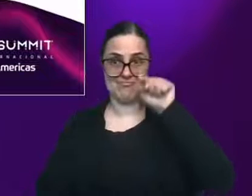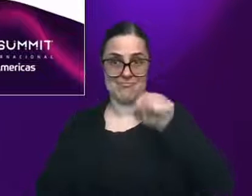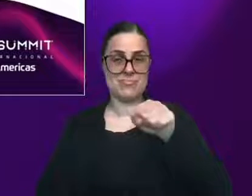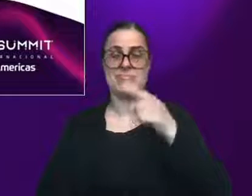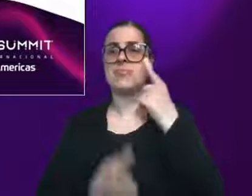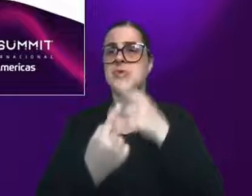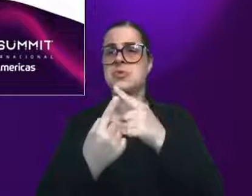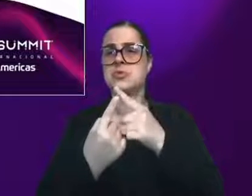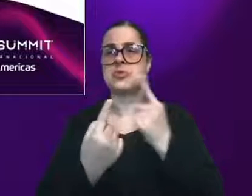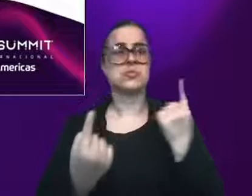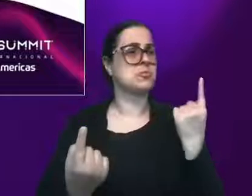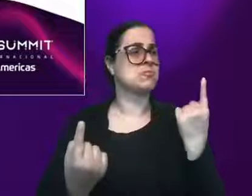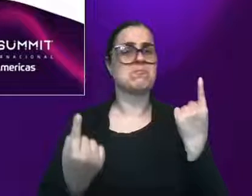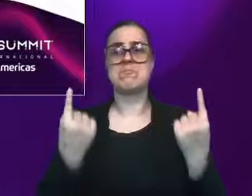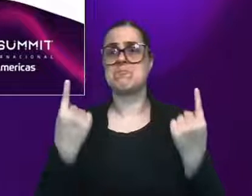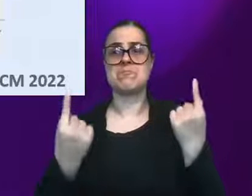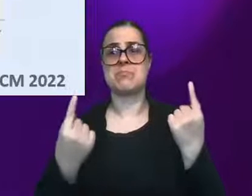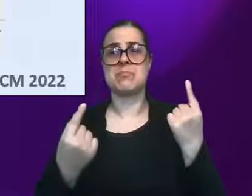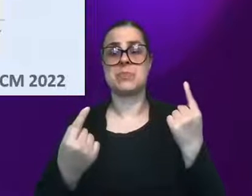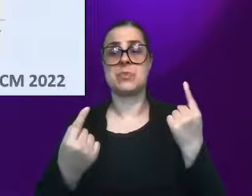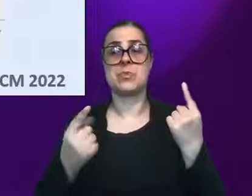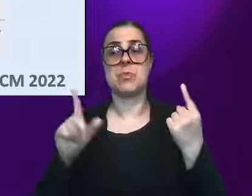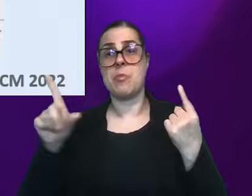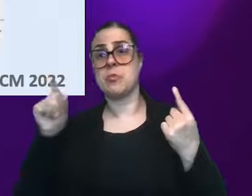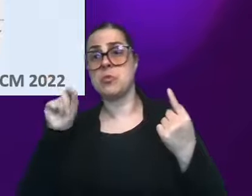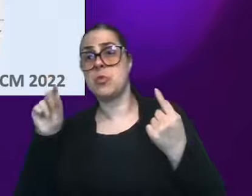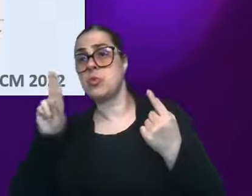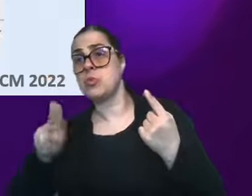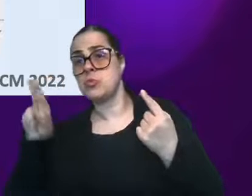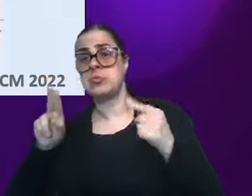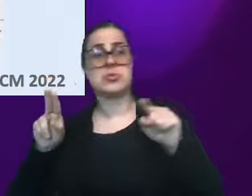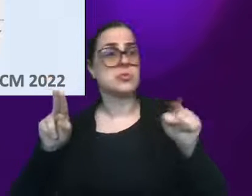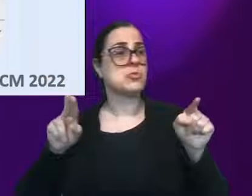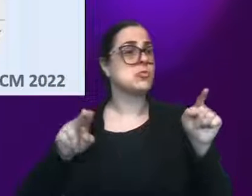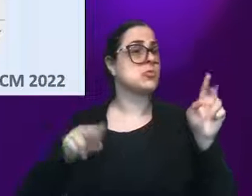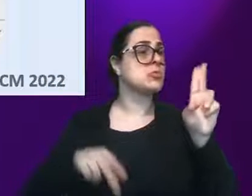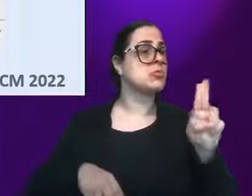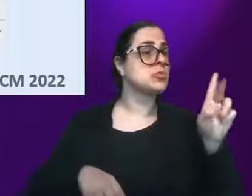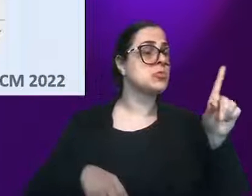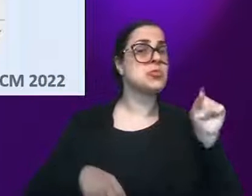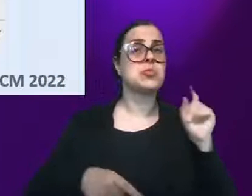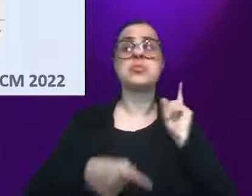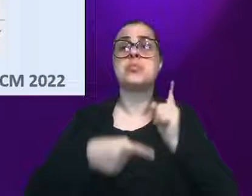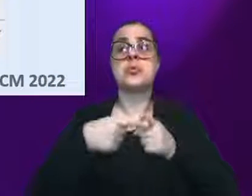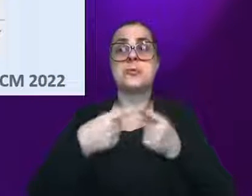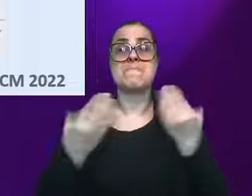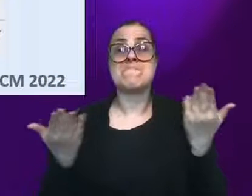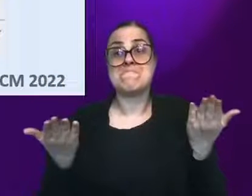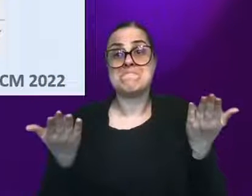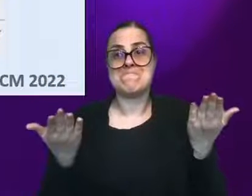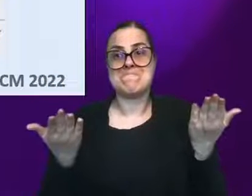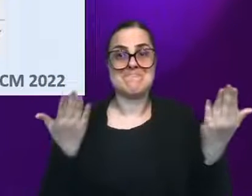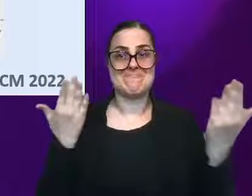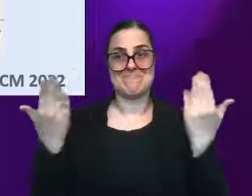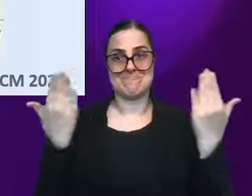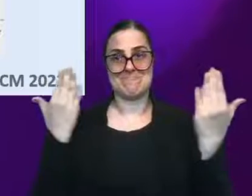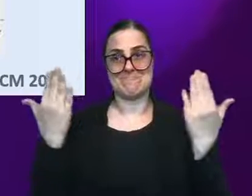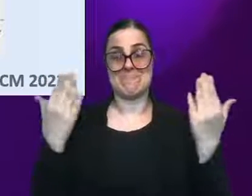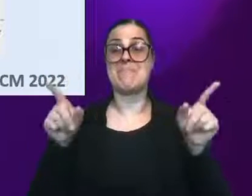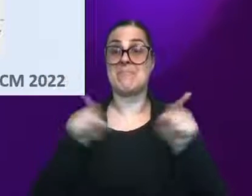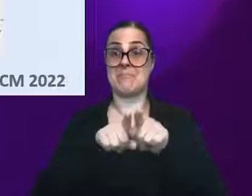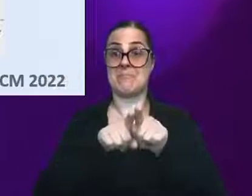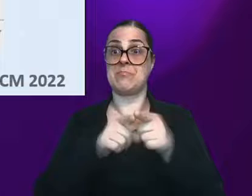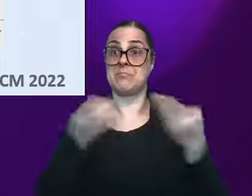e por que usar uma ou outra solução. Posto isso, a